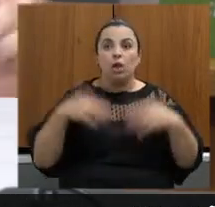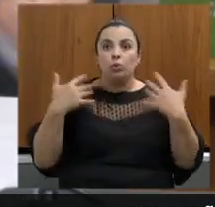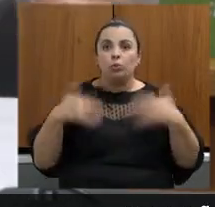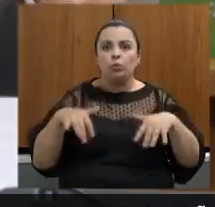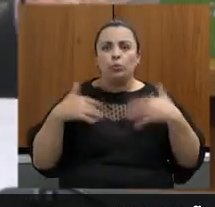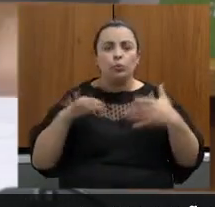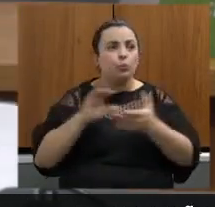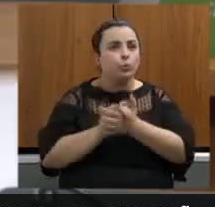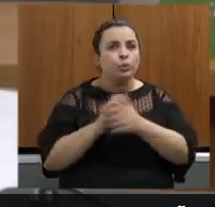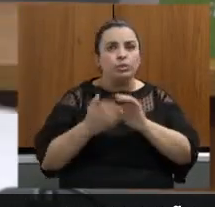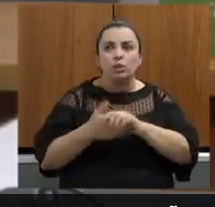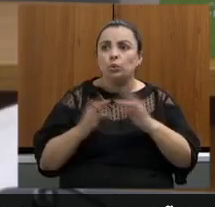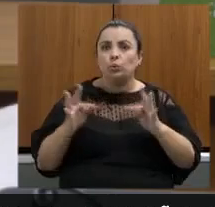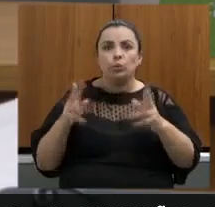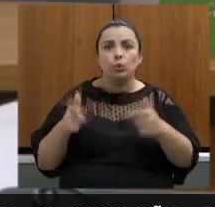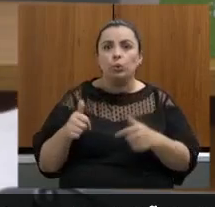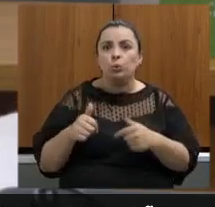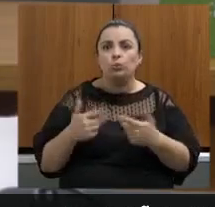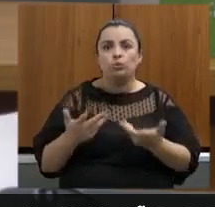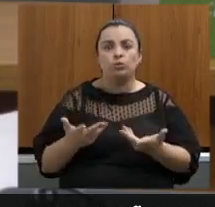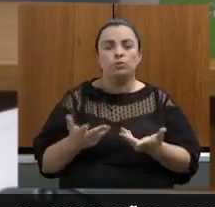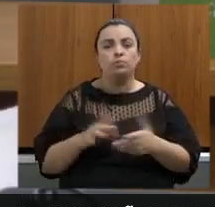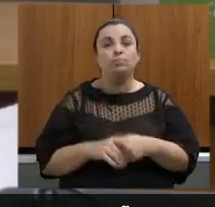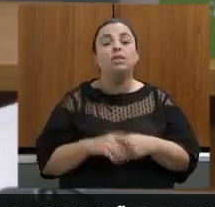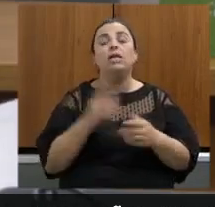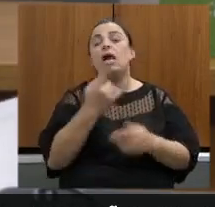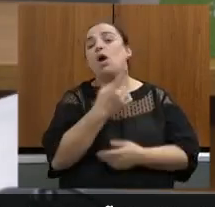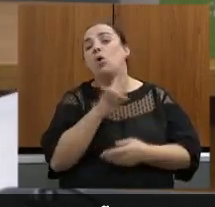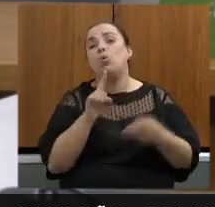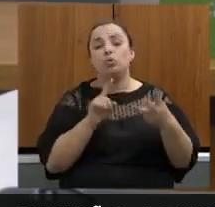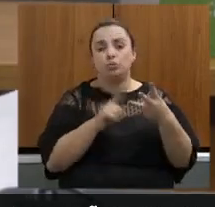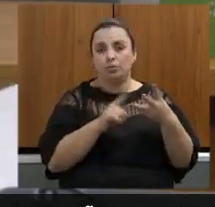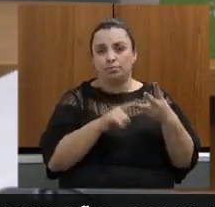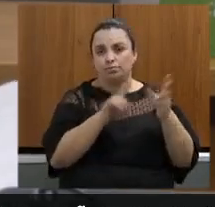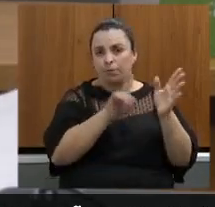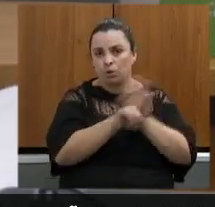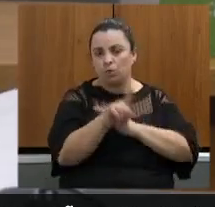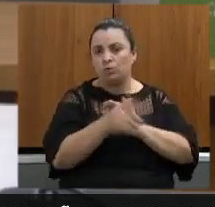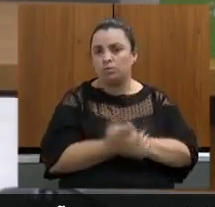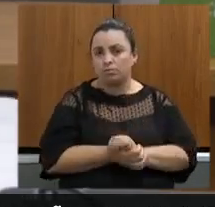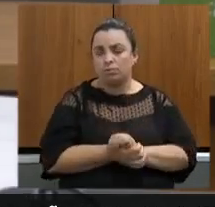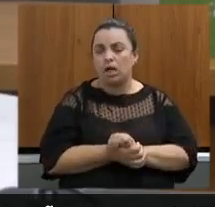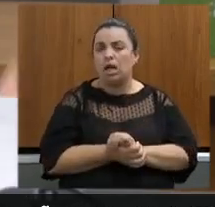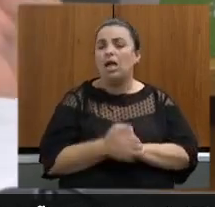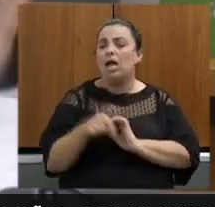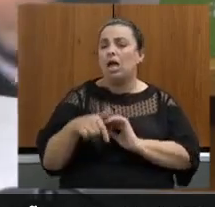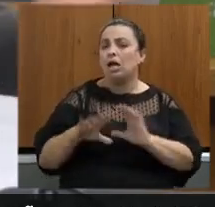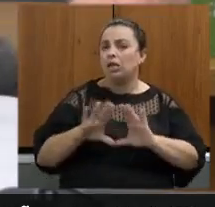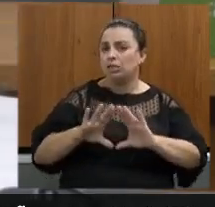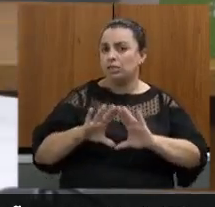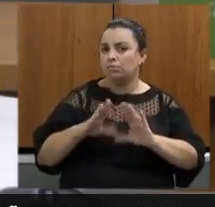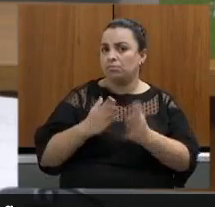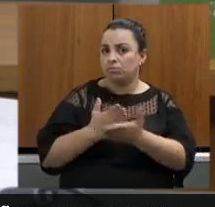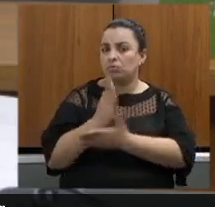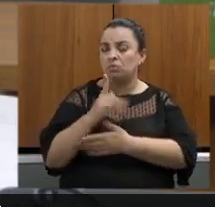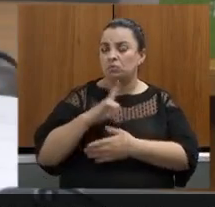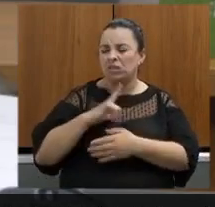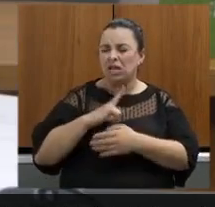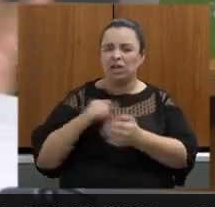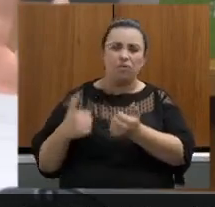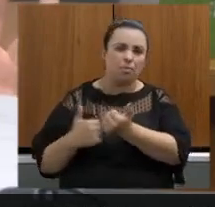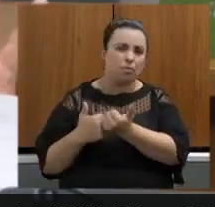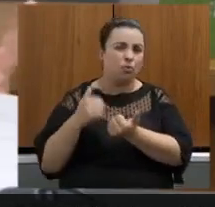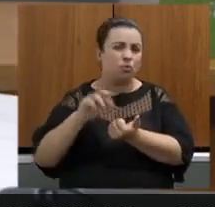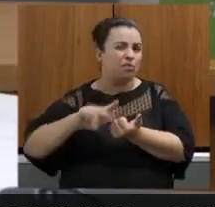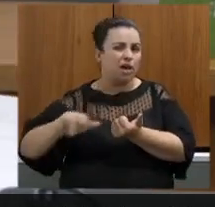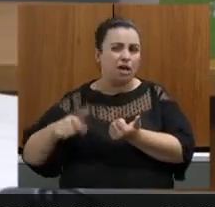desesperado e a última Presidente é nós aqui aprovamos com aqui o apoio de todos nós não